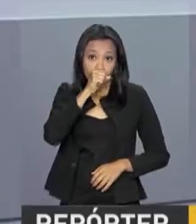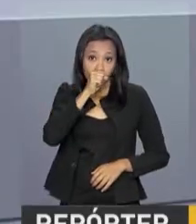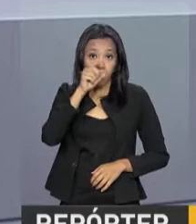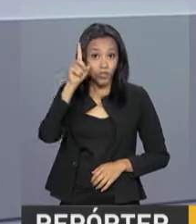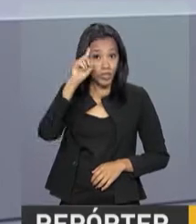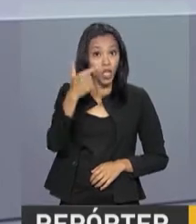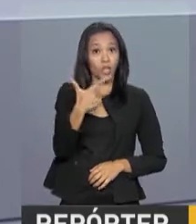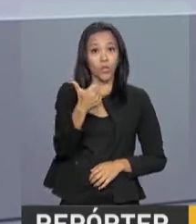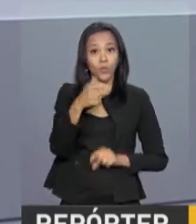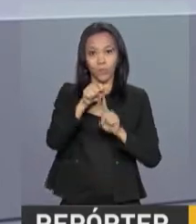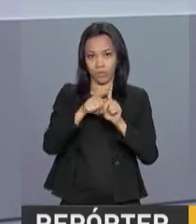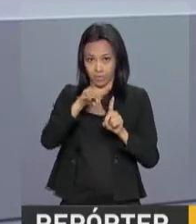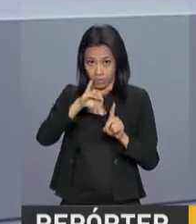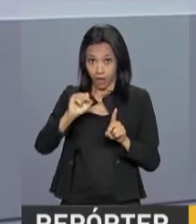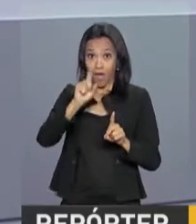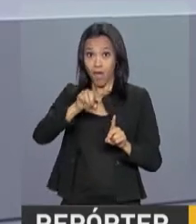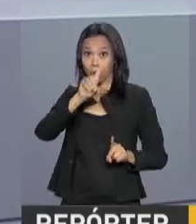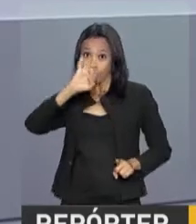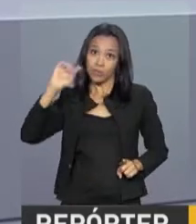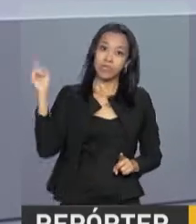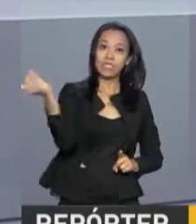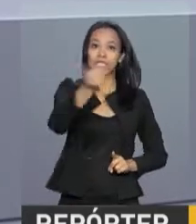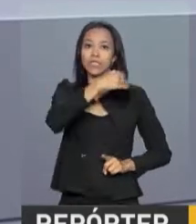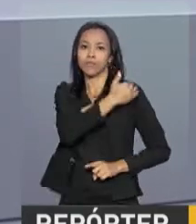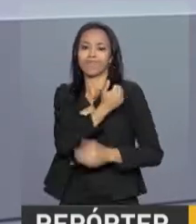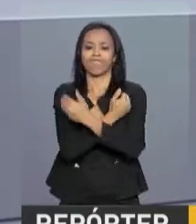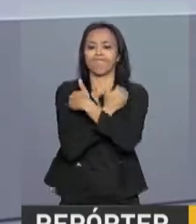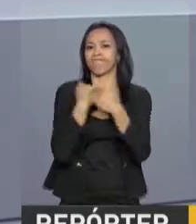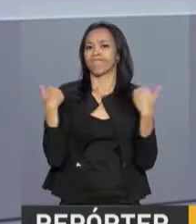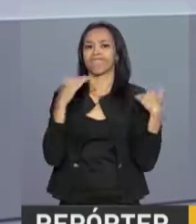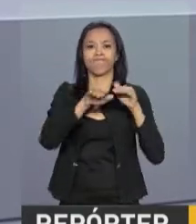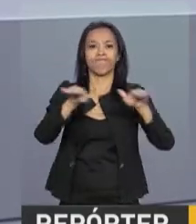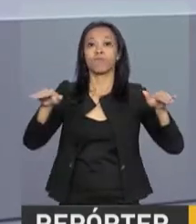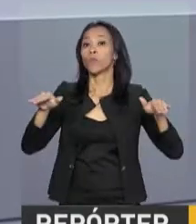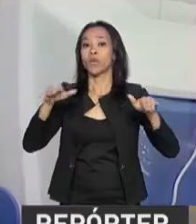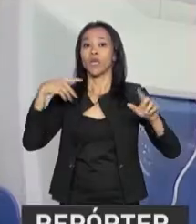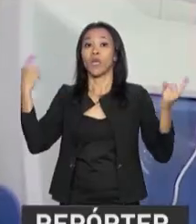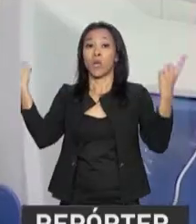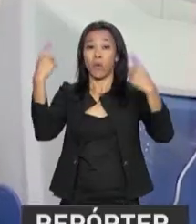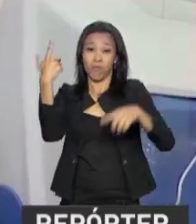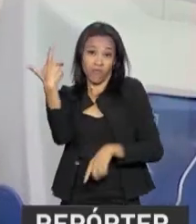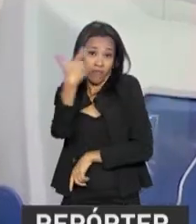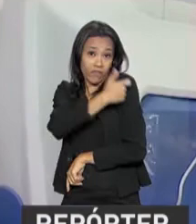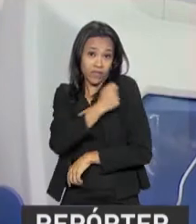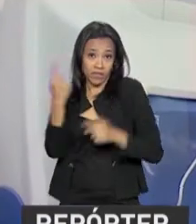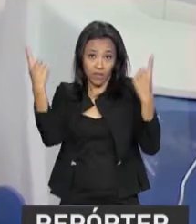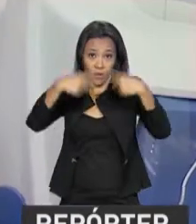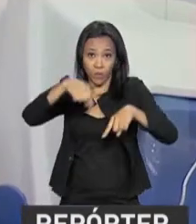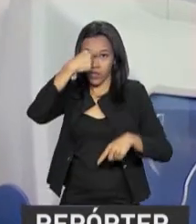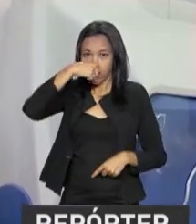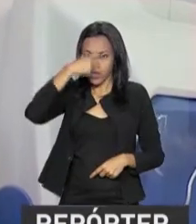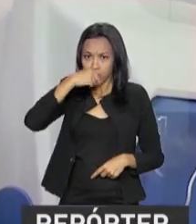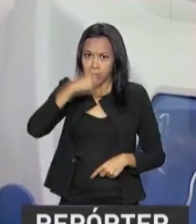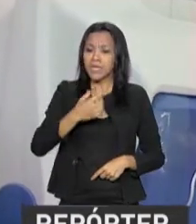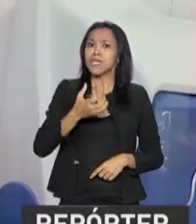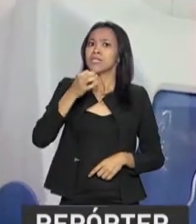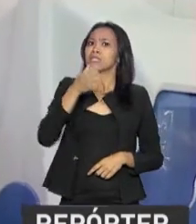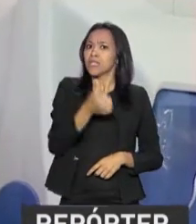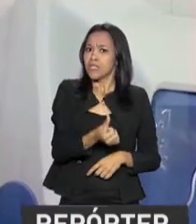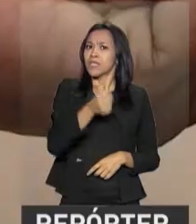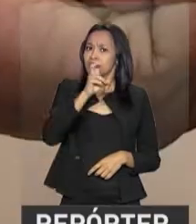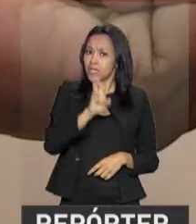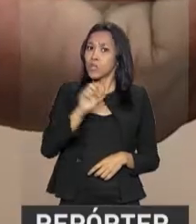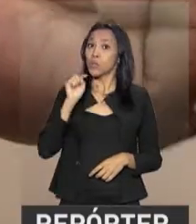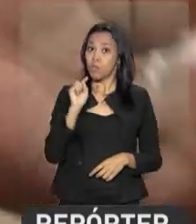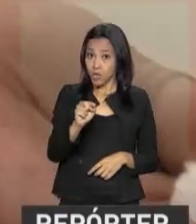12 de maio é o dia d de mobilização contra a gripe segundo o ministério da saúde 65 mil postos de vacinação